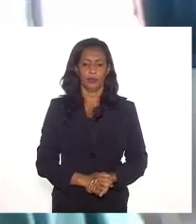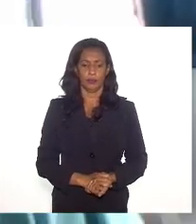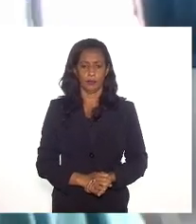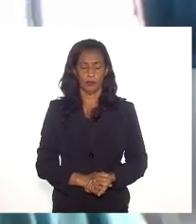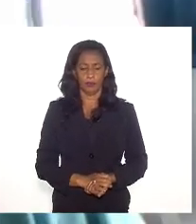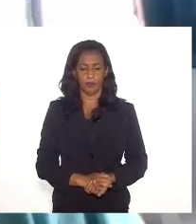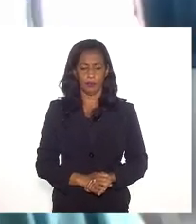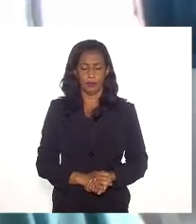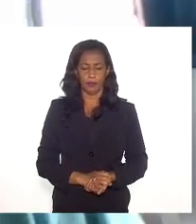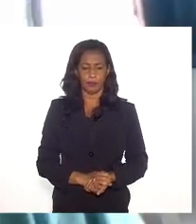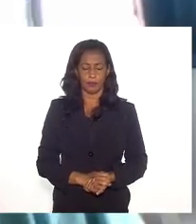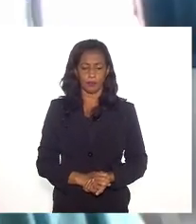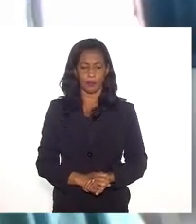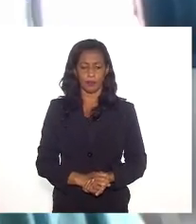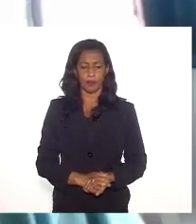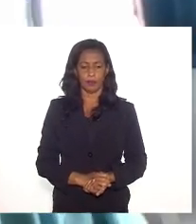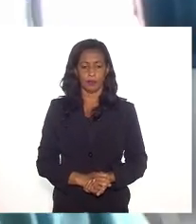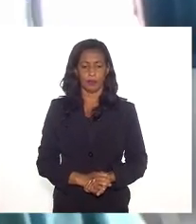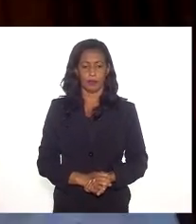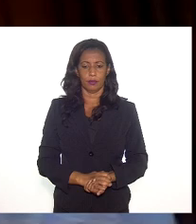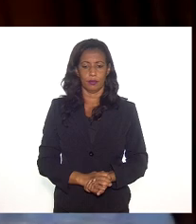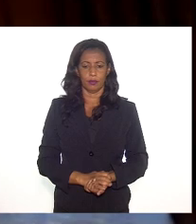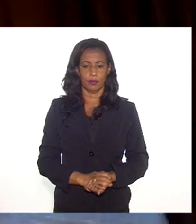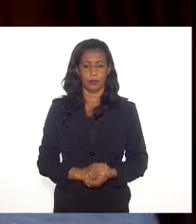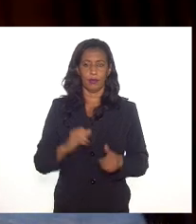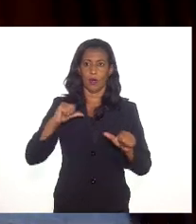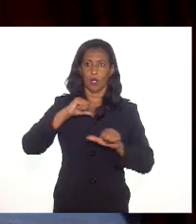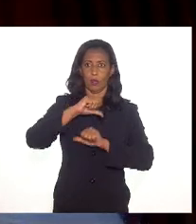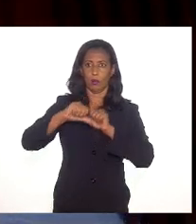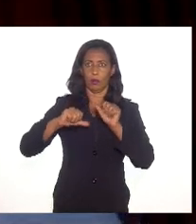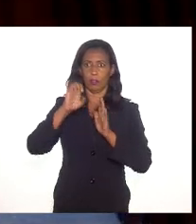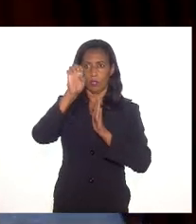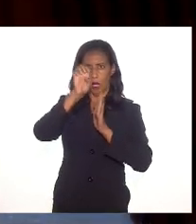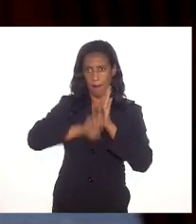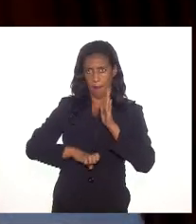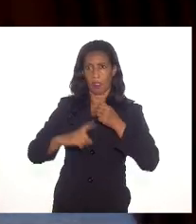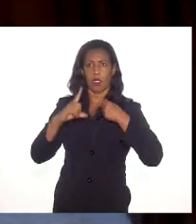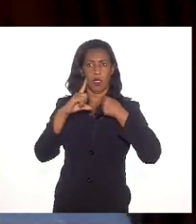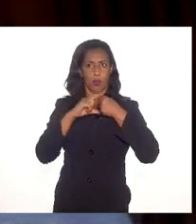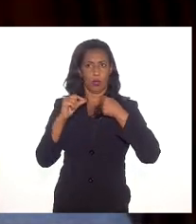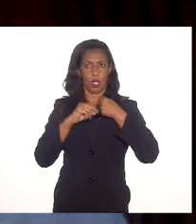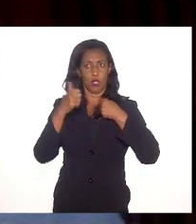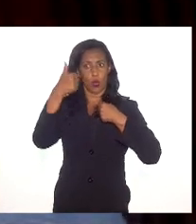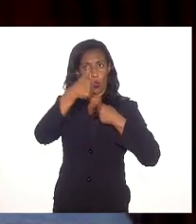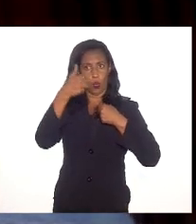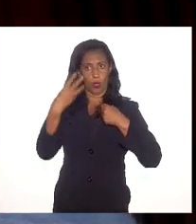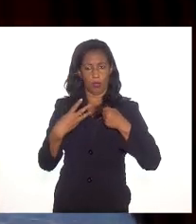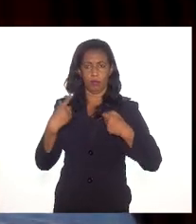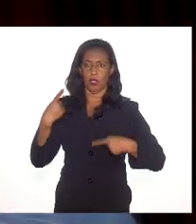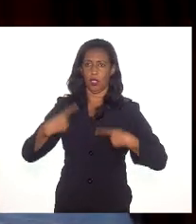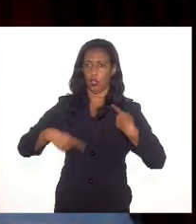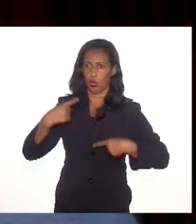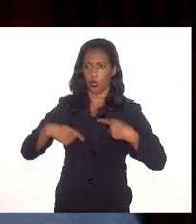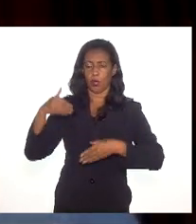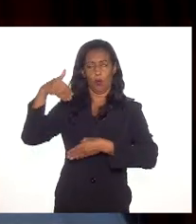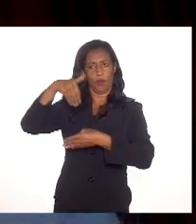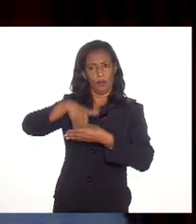Beleza, obrigado. Mudando a emenda e os artigos. Em discussão, em